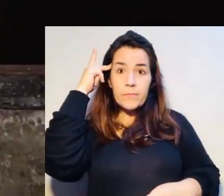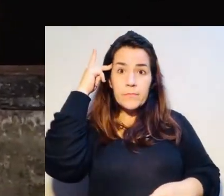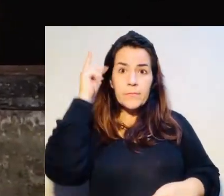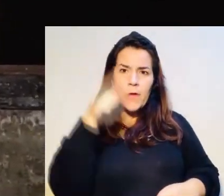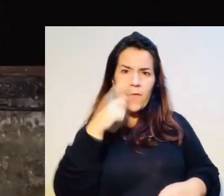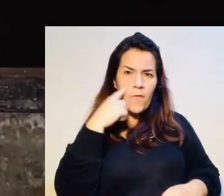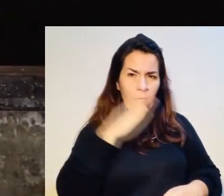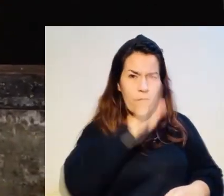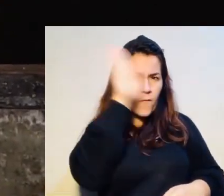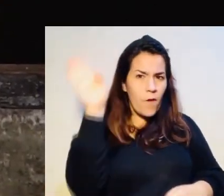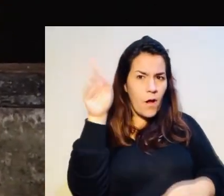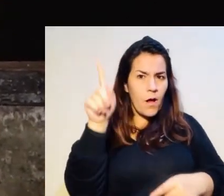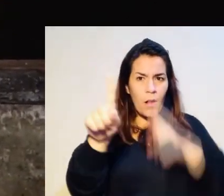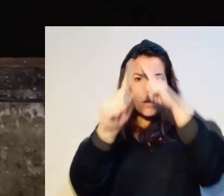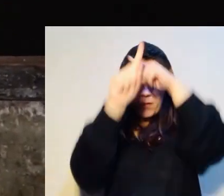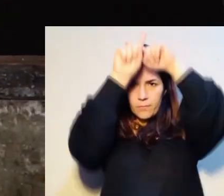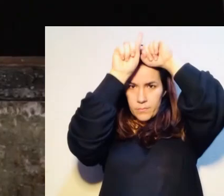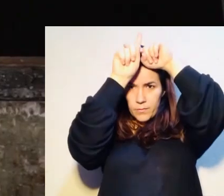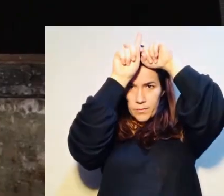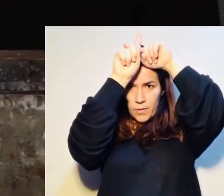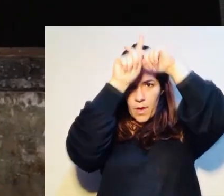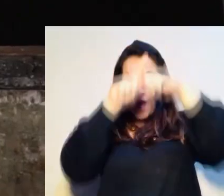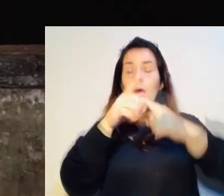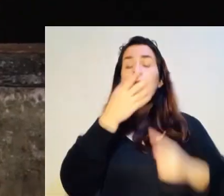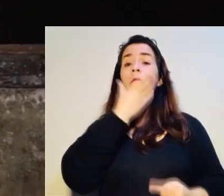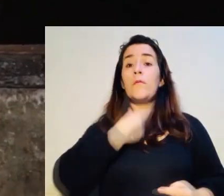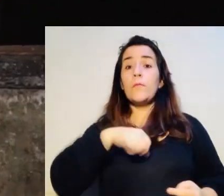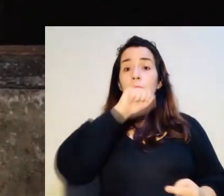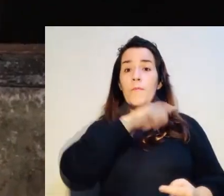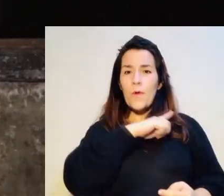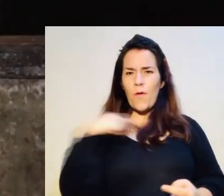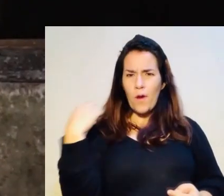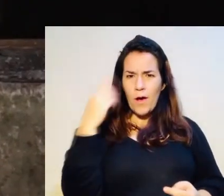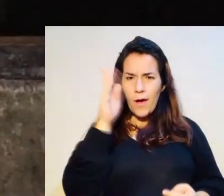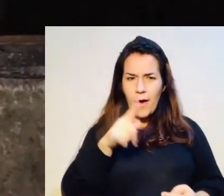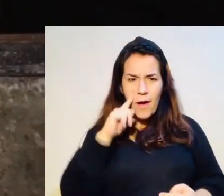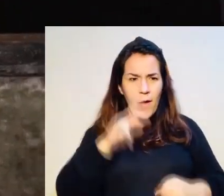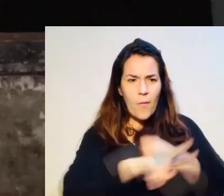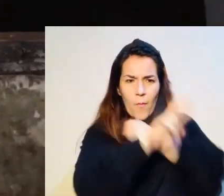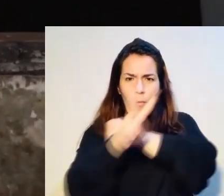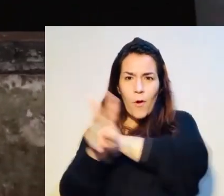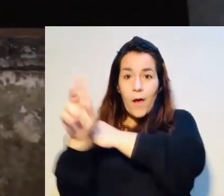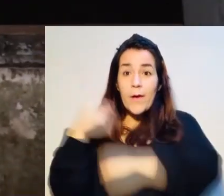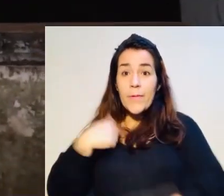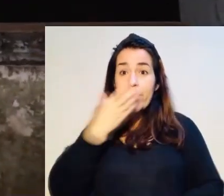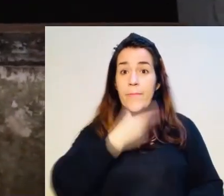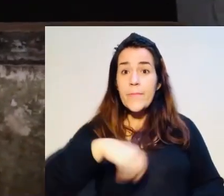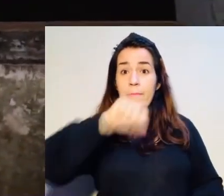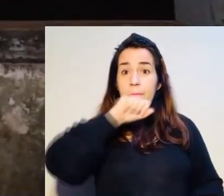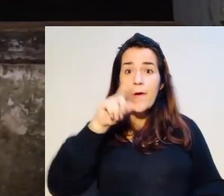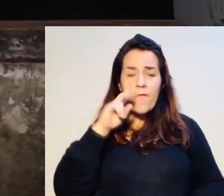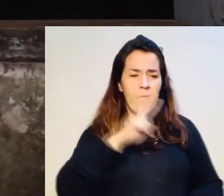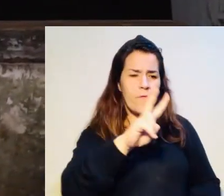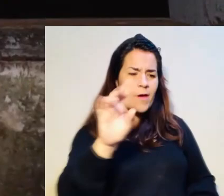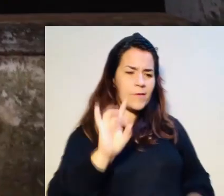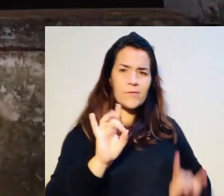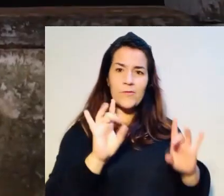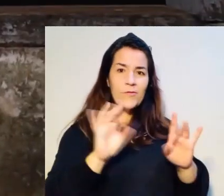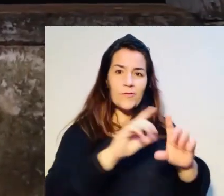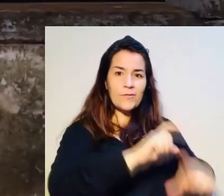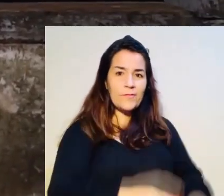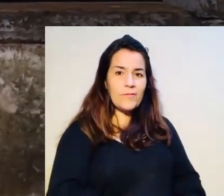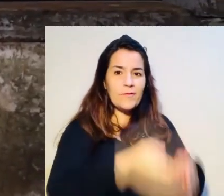no cemitério de São Bento, achar o túmulo de Painho, vai ver que é só